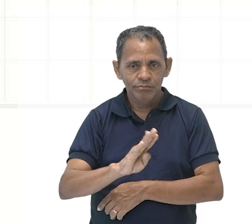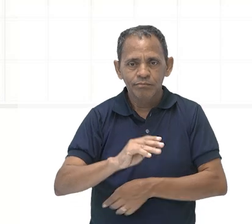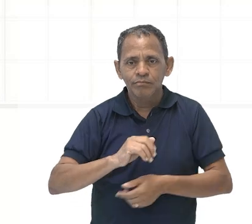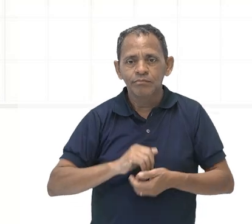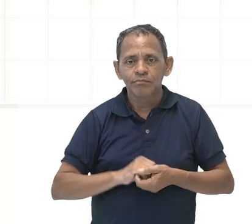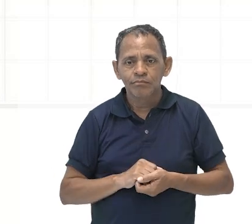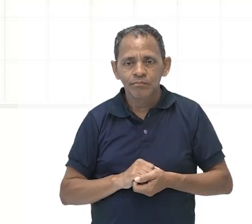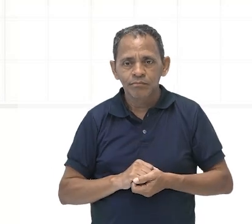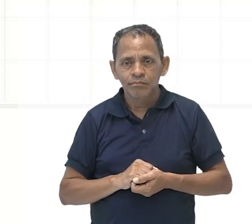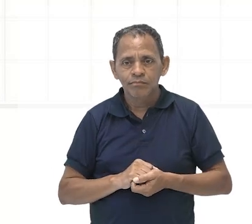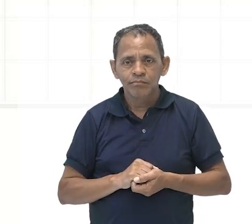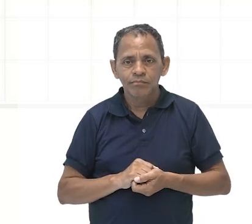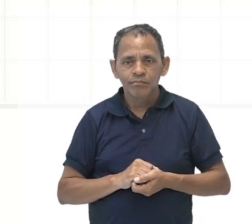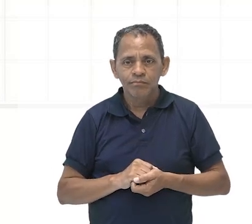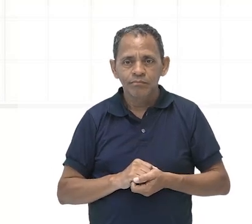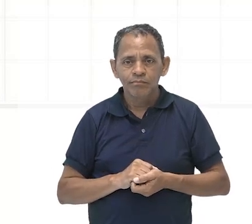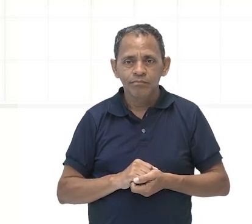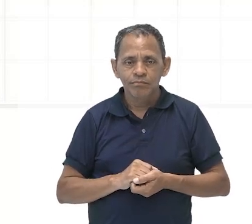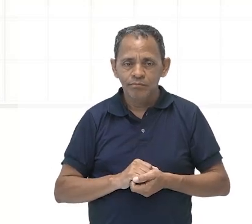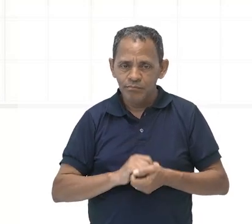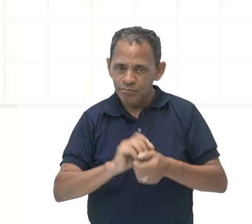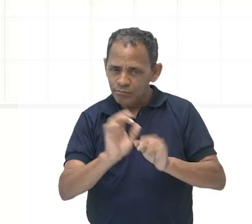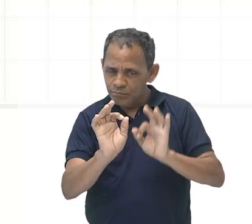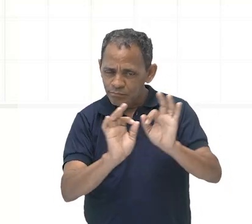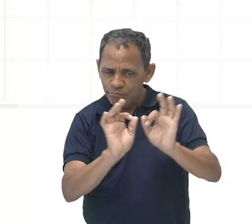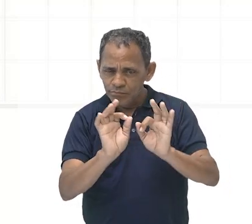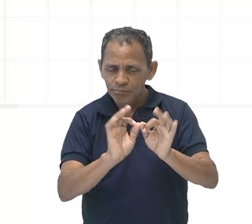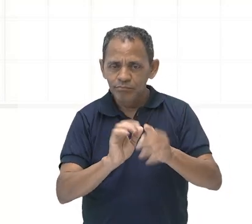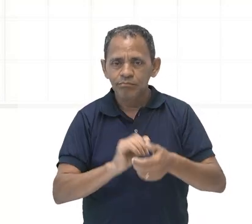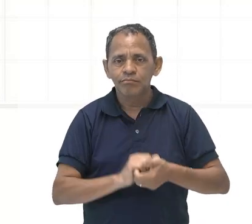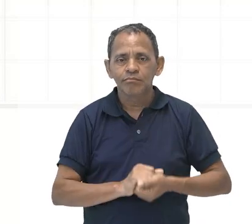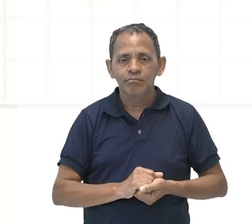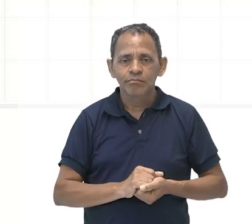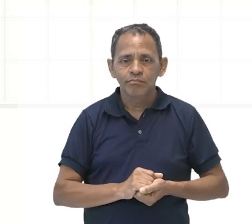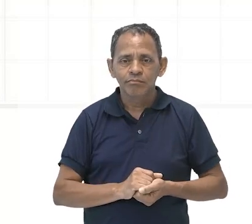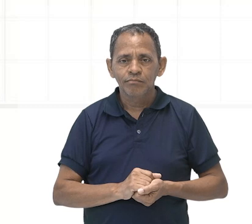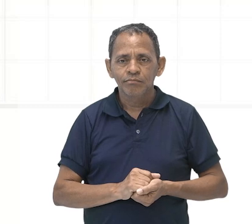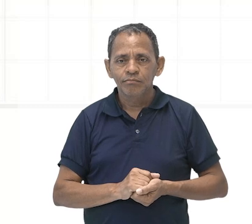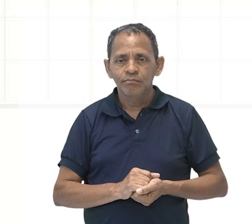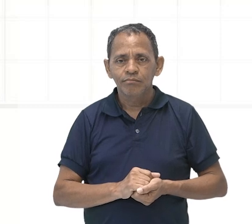megabytes. Só ajeitar aqui que eu botei G.